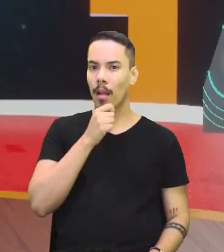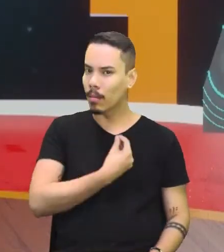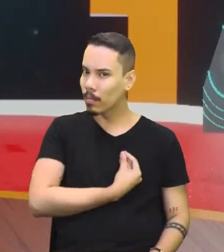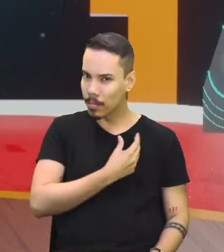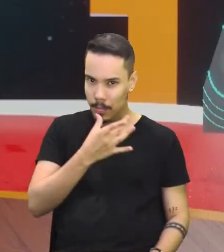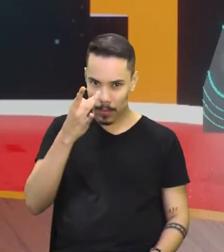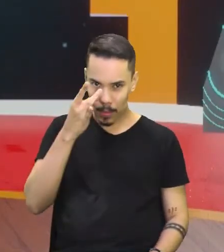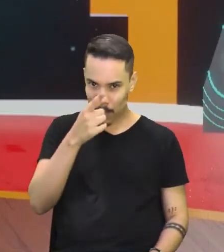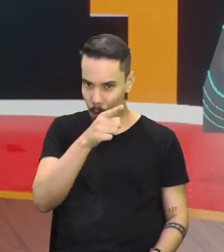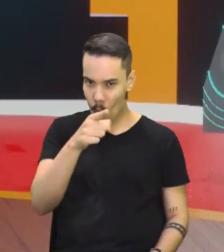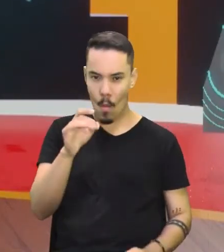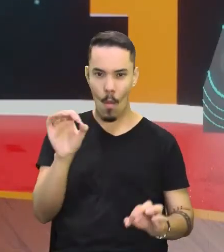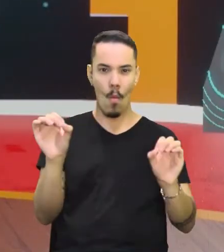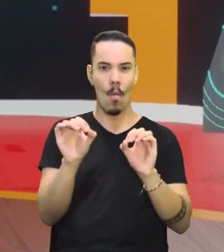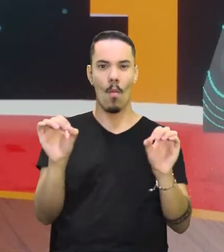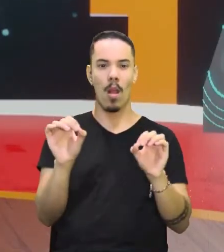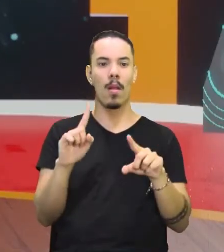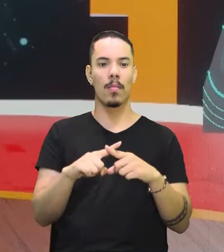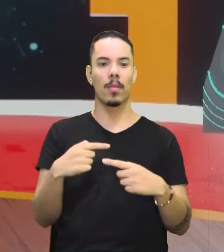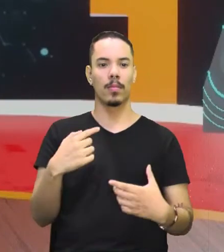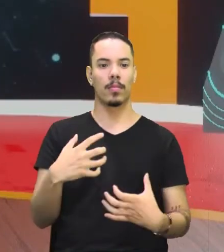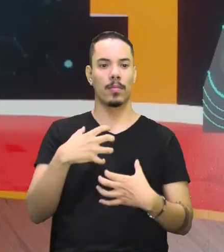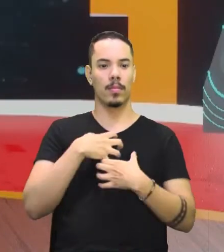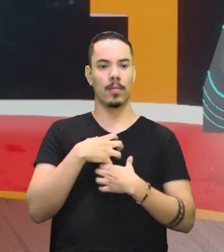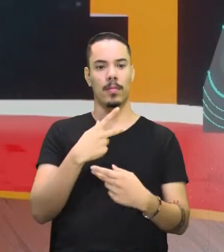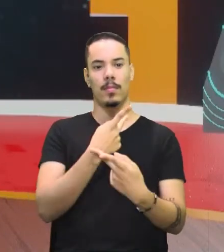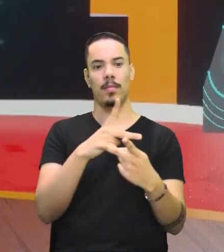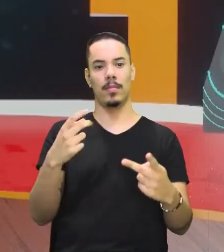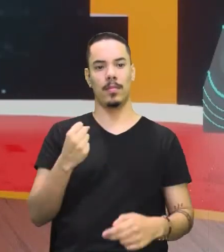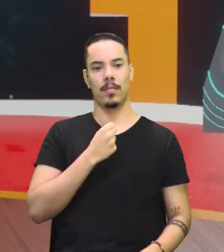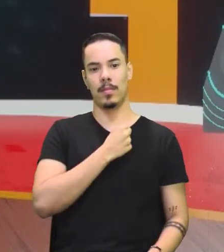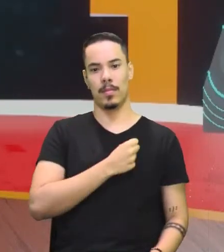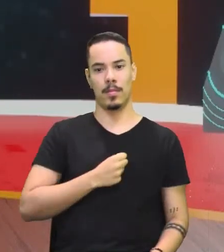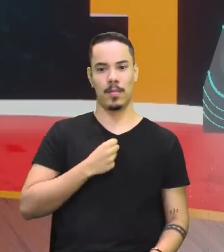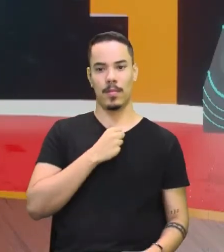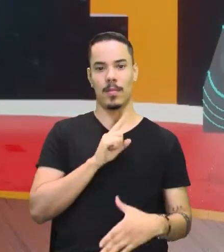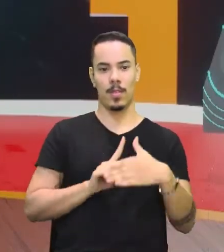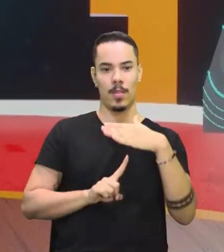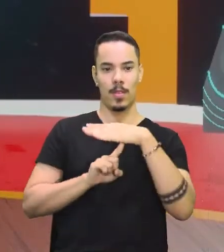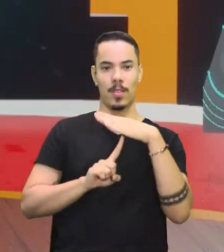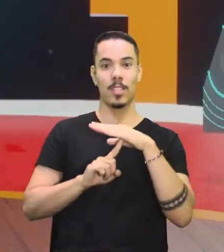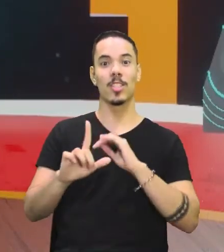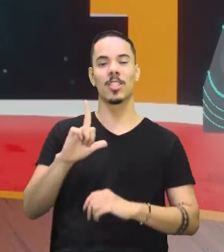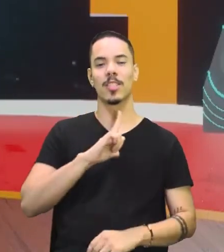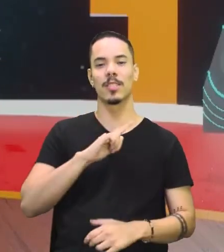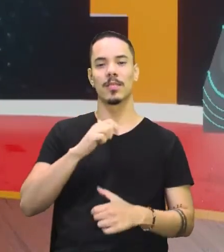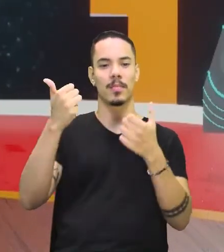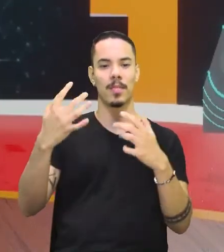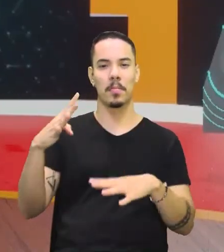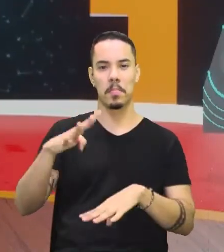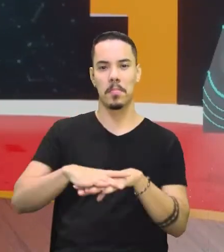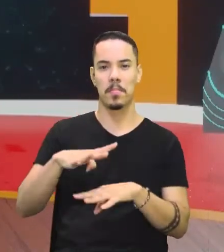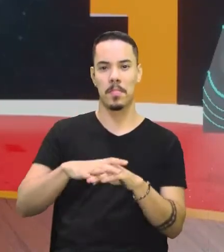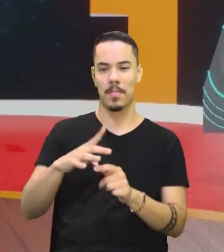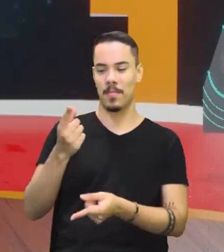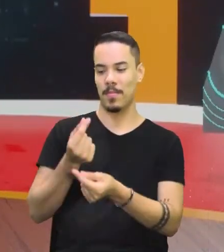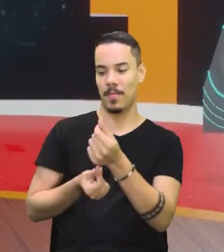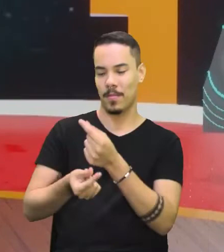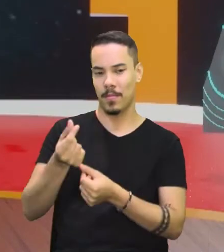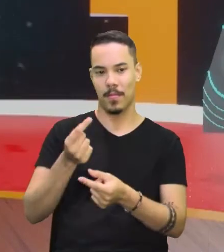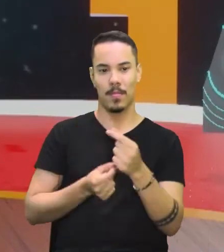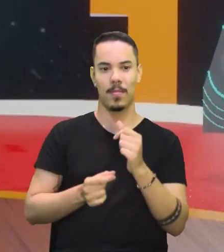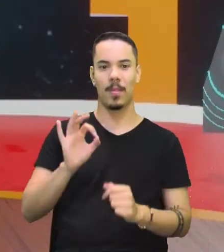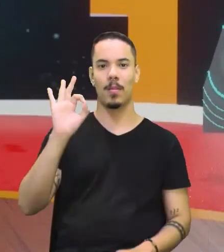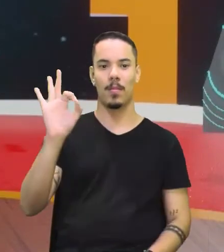de vocês, mas eu sinto que eles estão com saudade lá da unidade 1, onde falava de matemática financeira,